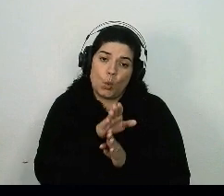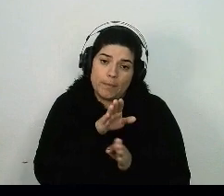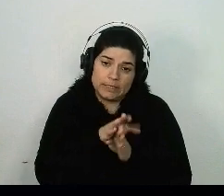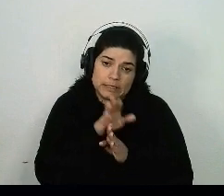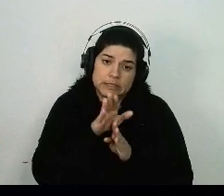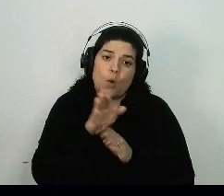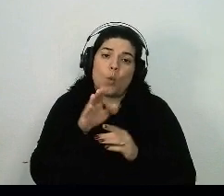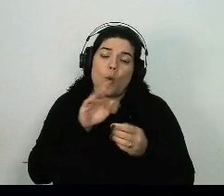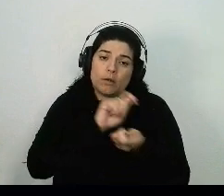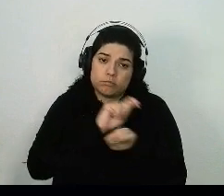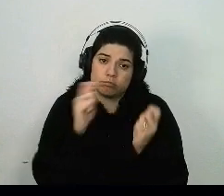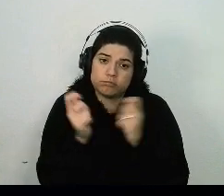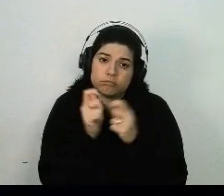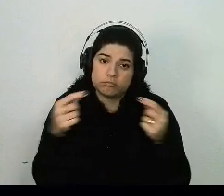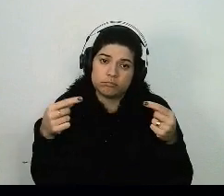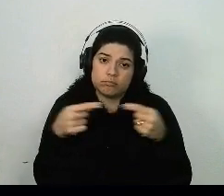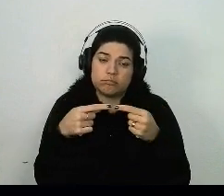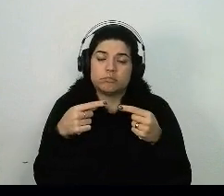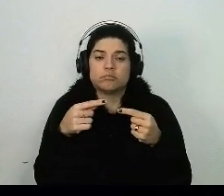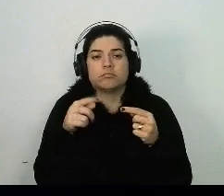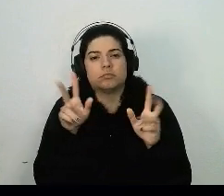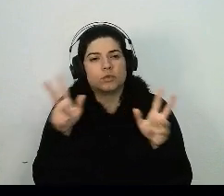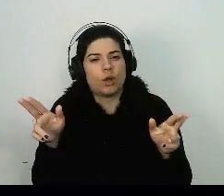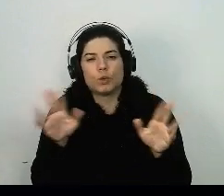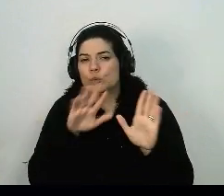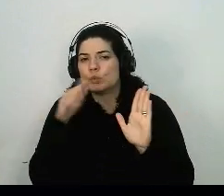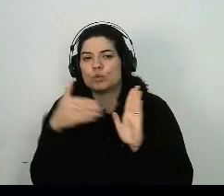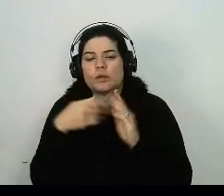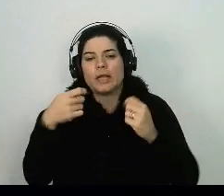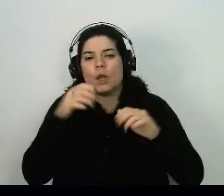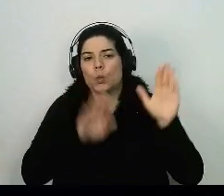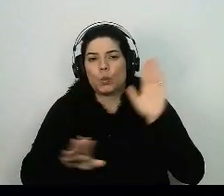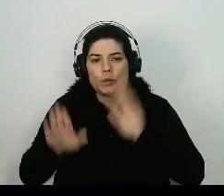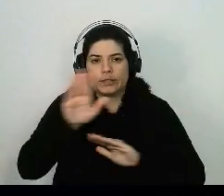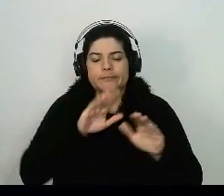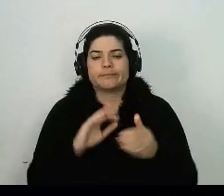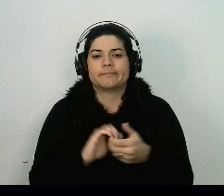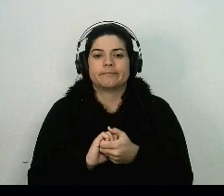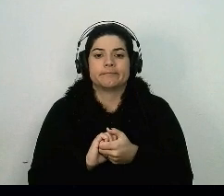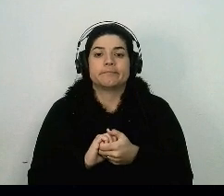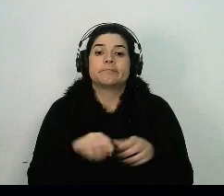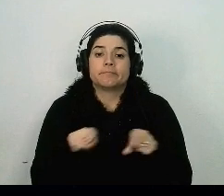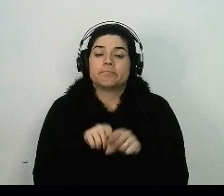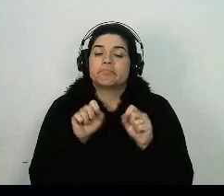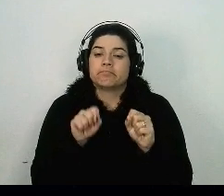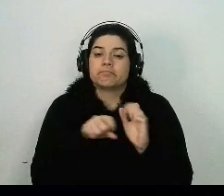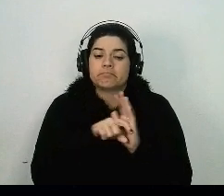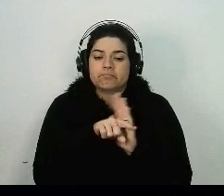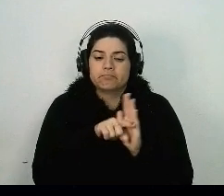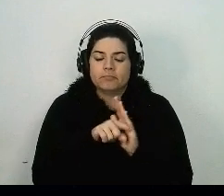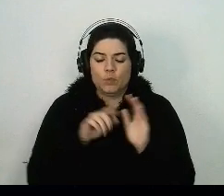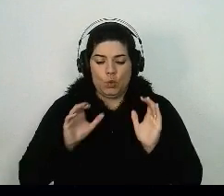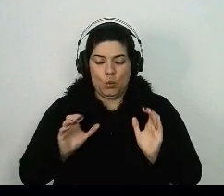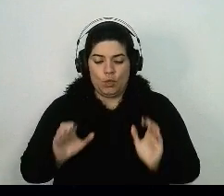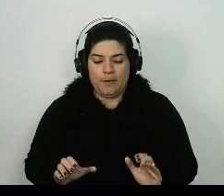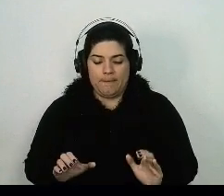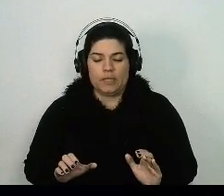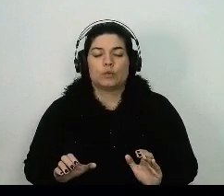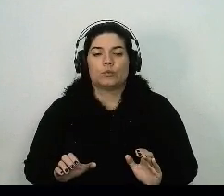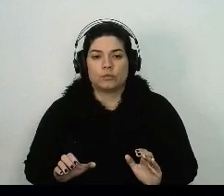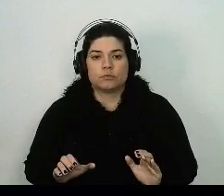com a Netflix, Spotify, todos os cuidados que tem que ter. E ela pode analisar padrões de comportamento e